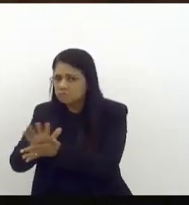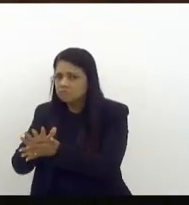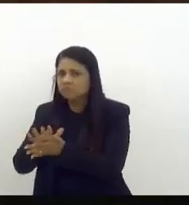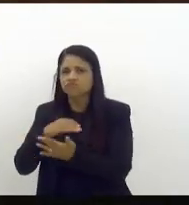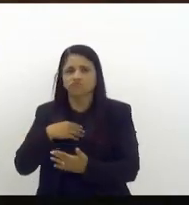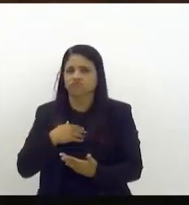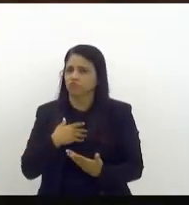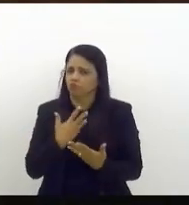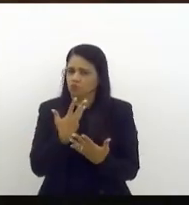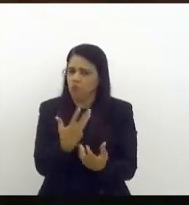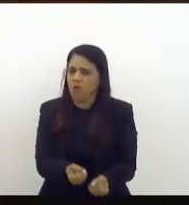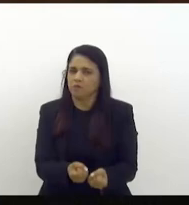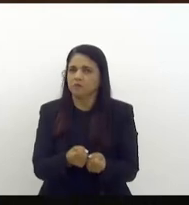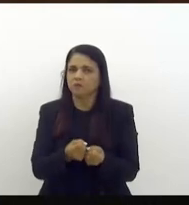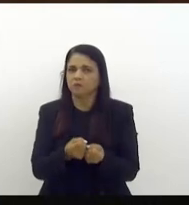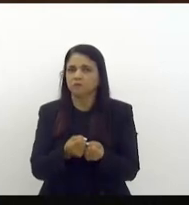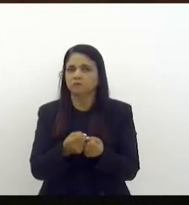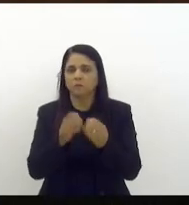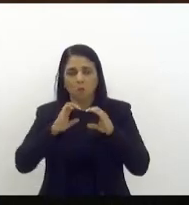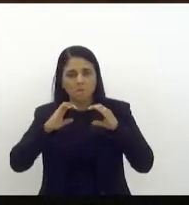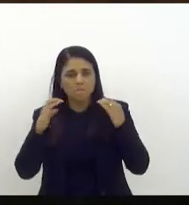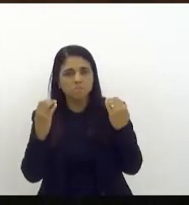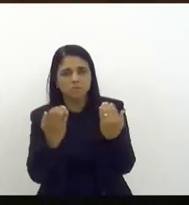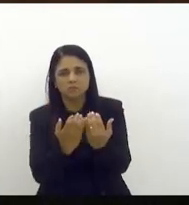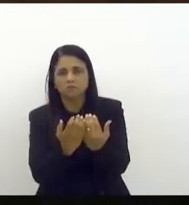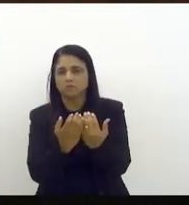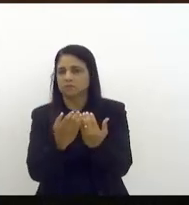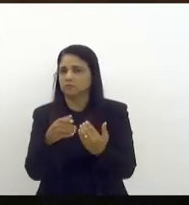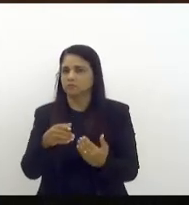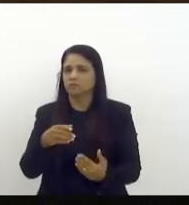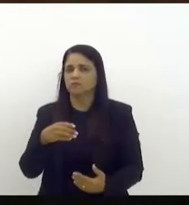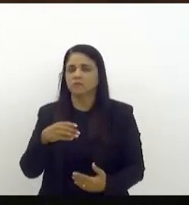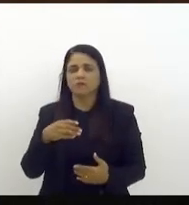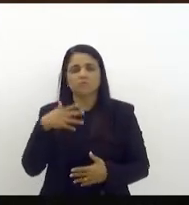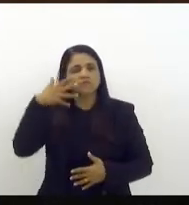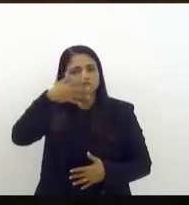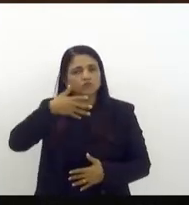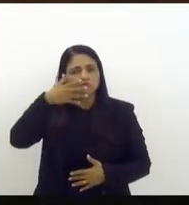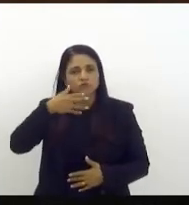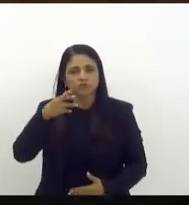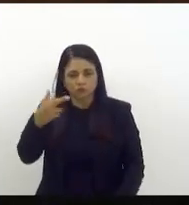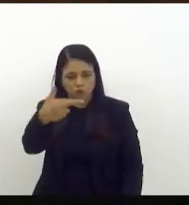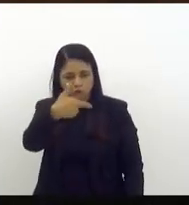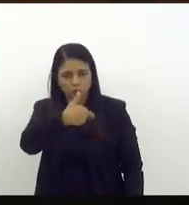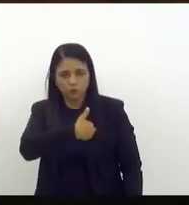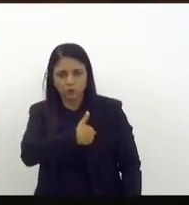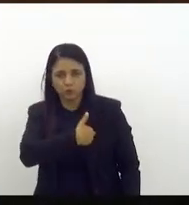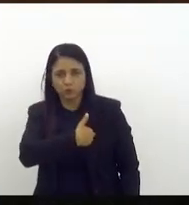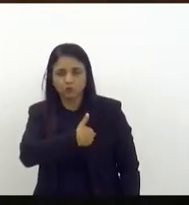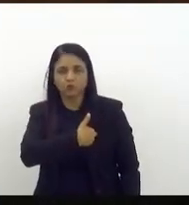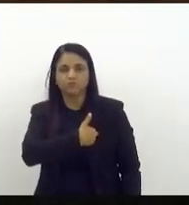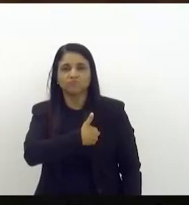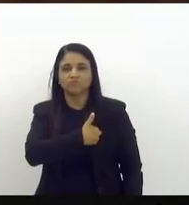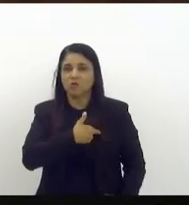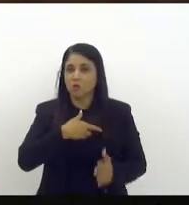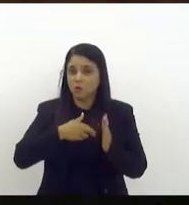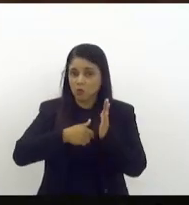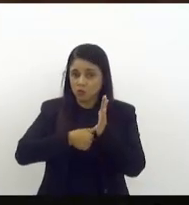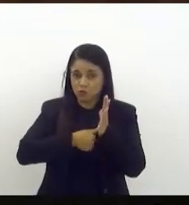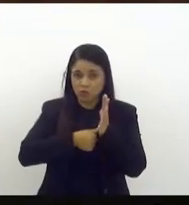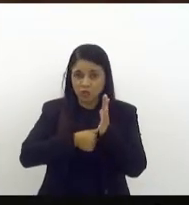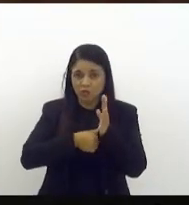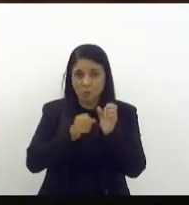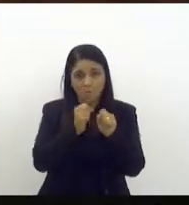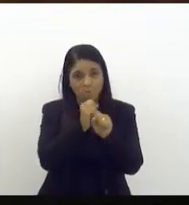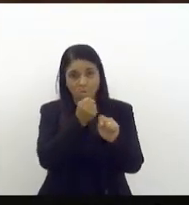é o estádio que recebeu os discursos de Getúlio Vargas que foi durante muito tempo maior estádio do Brasil